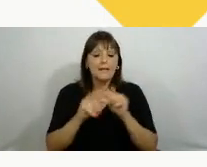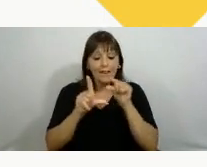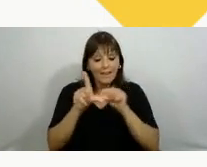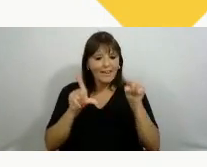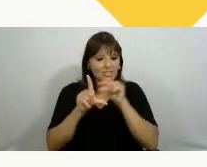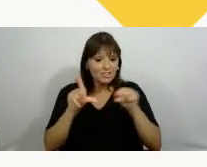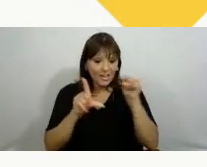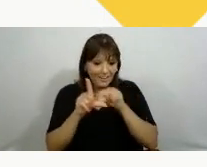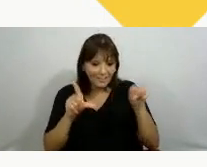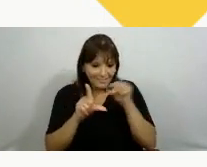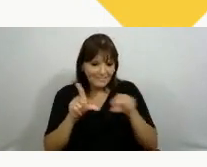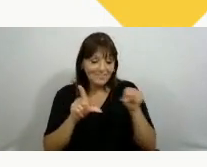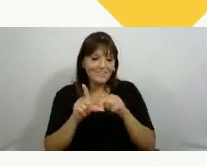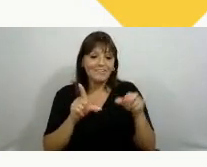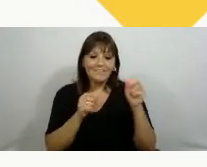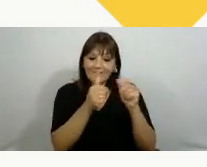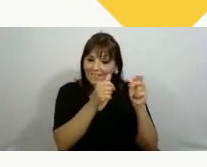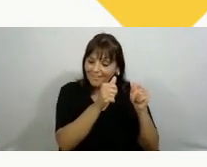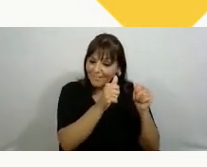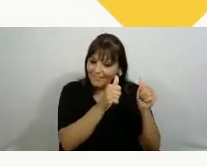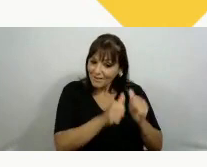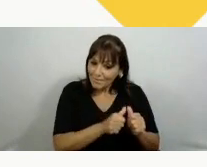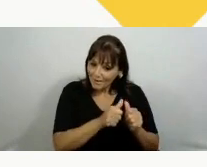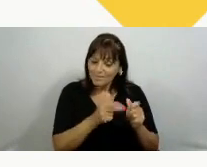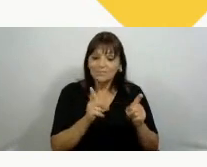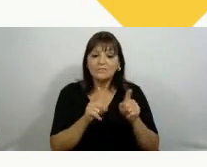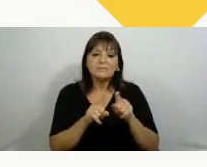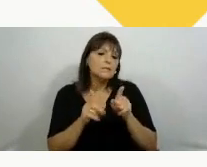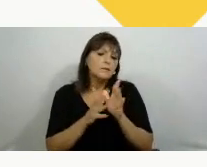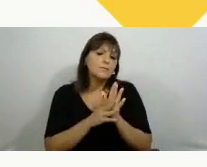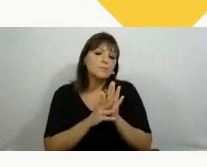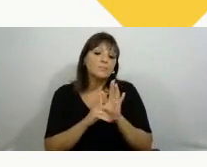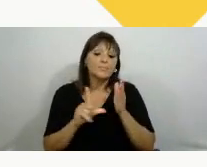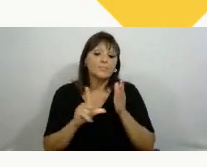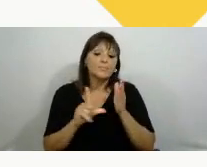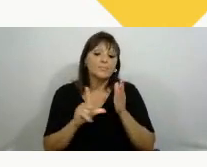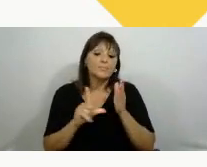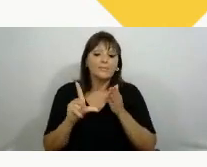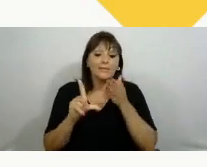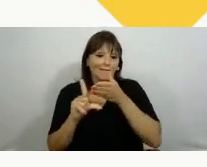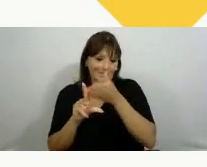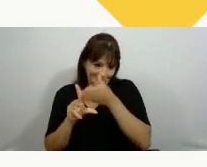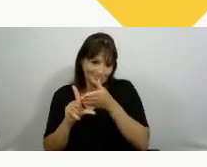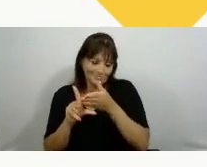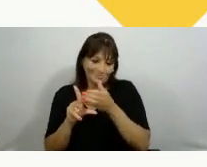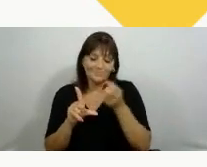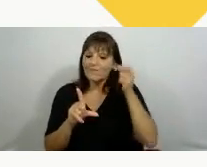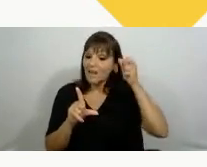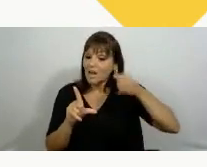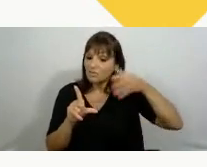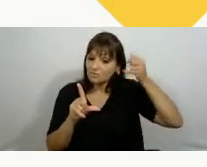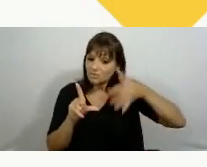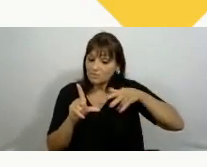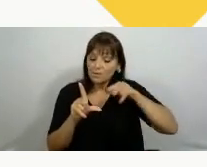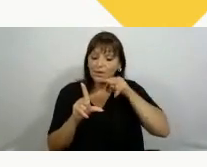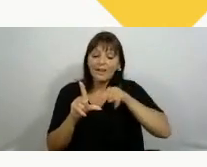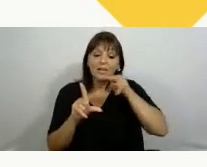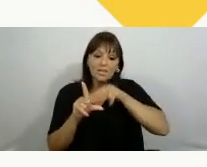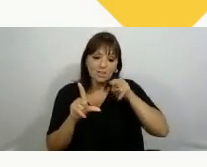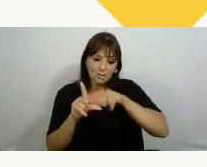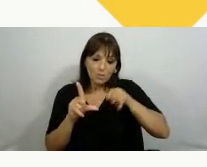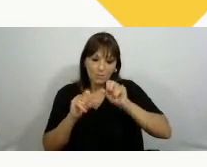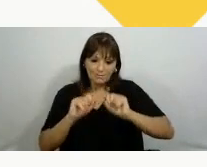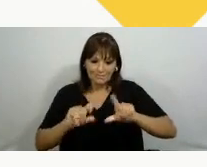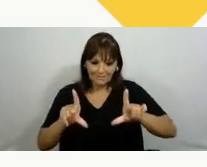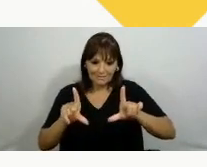O texto alternativo ele vai ser acessado, essa audiodescrição, para quem está utilizando o leitor de telas. Mas às vezes tem alguém vendo ali a foto que você